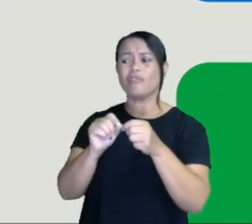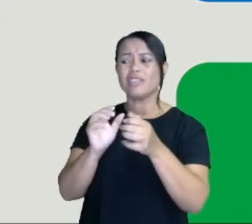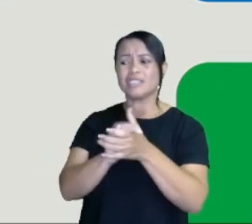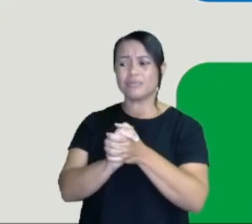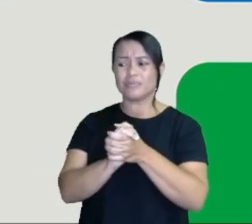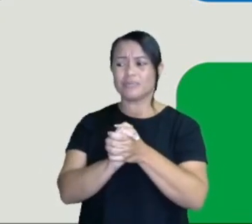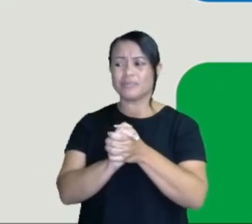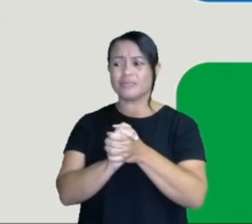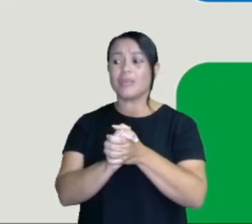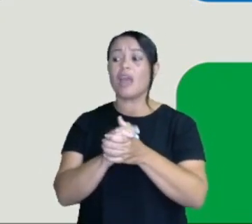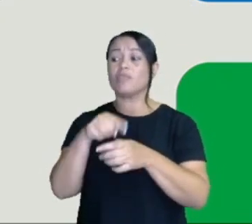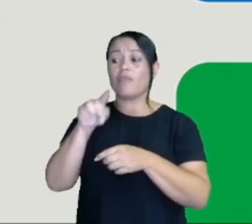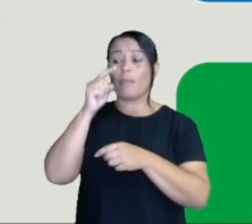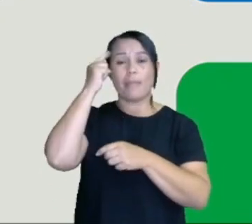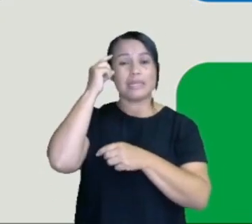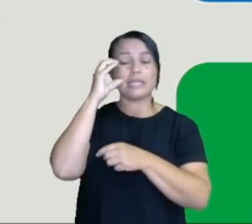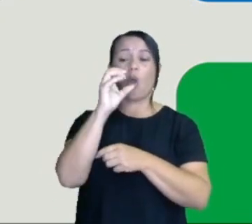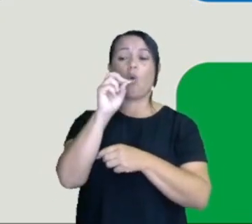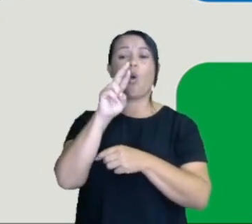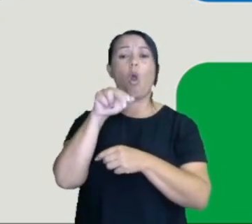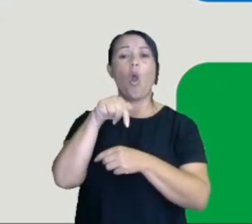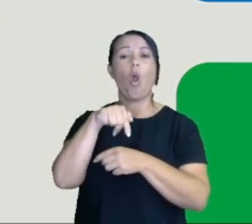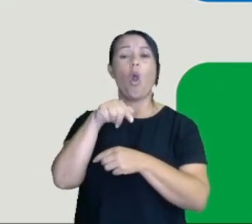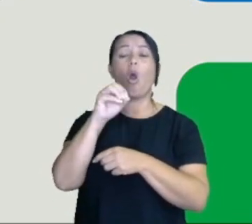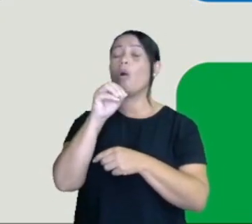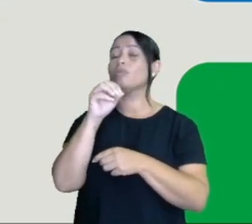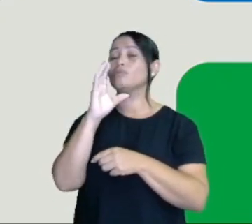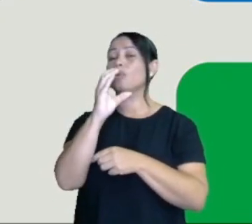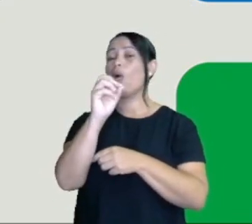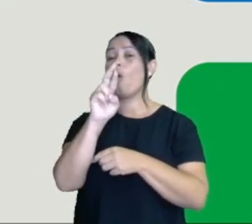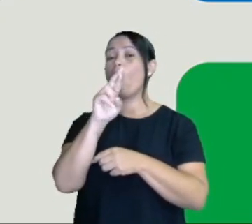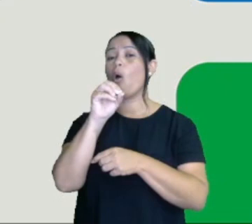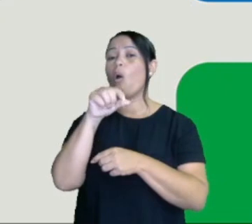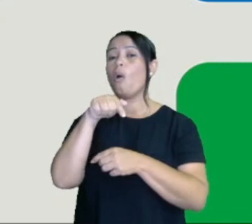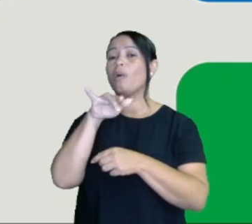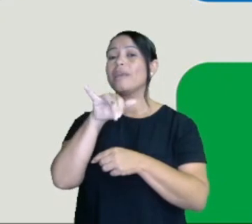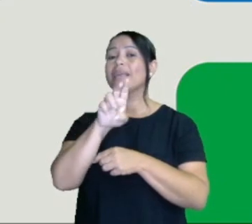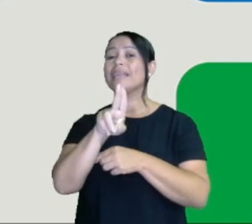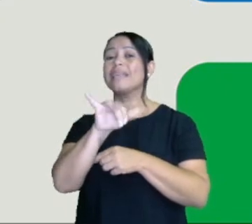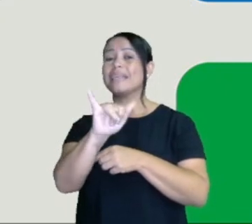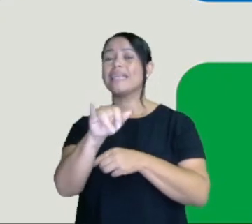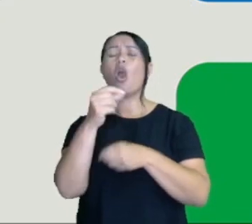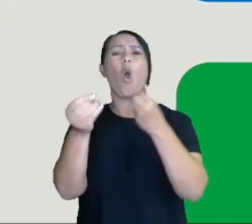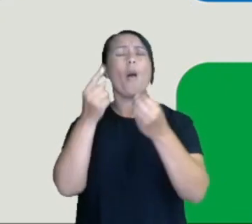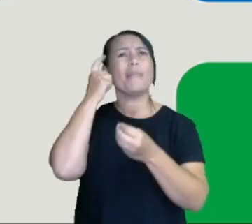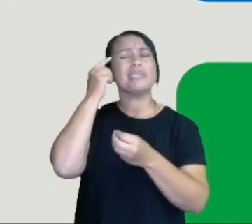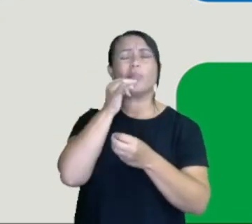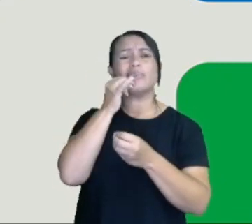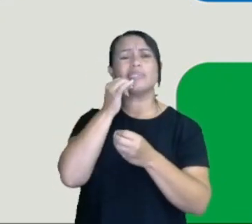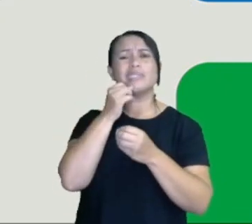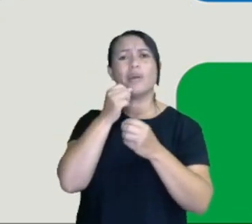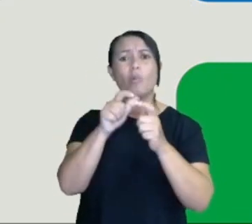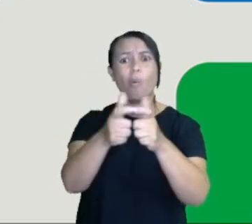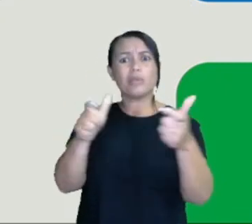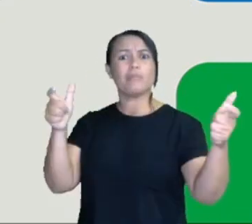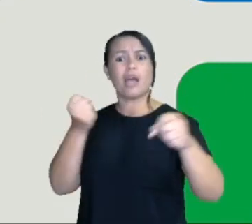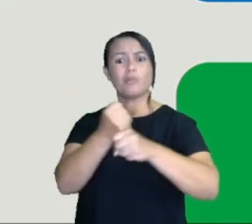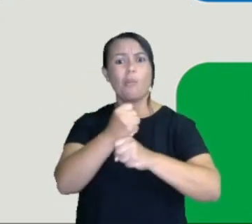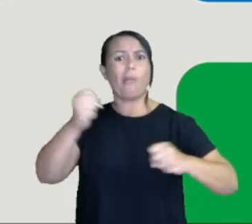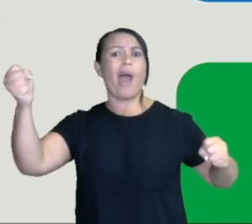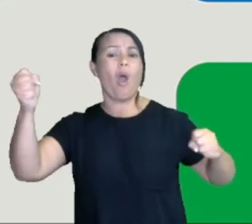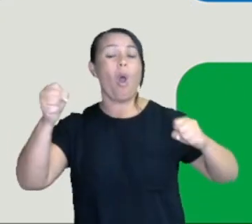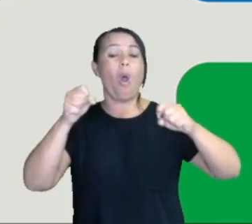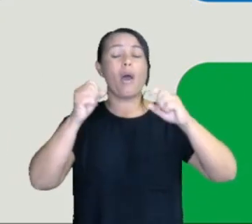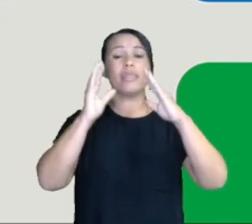Então você pensa do espaço maior, então você pensa na área do terreno da sua casa, a